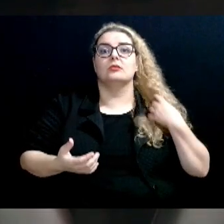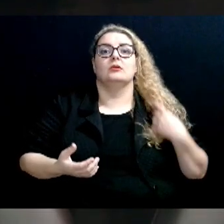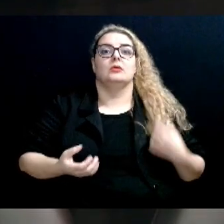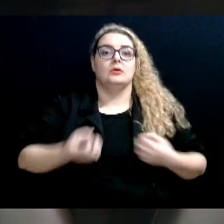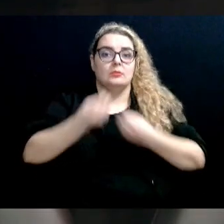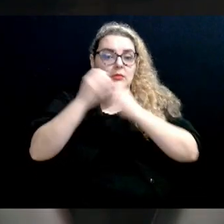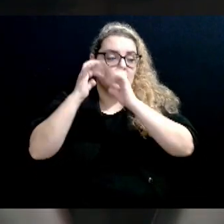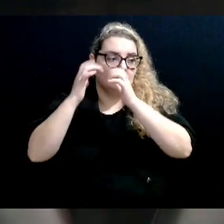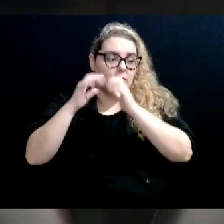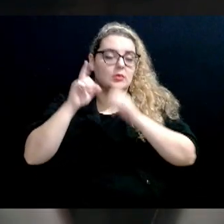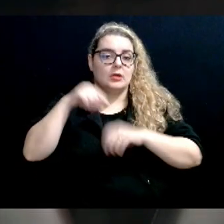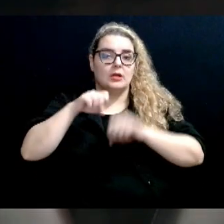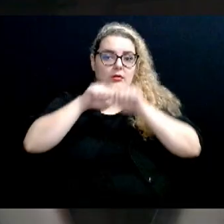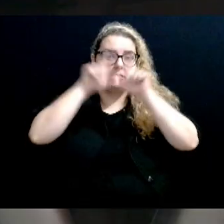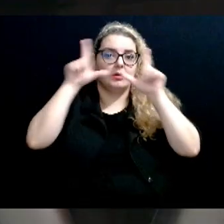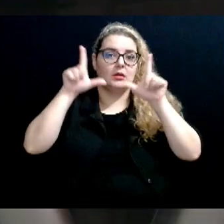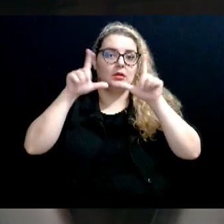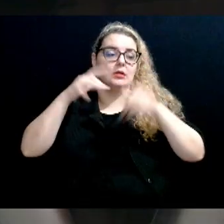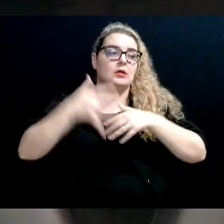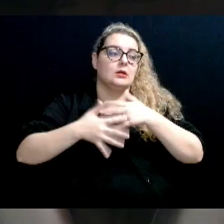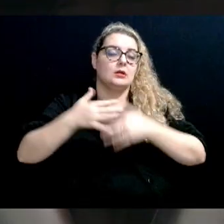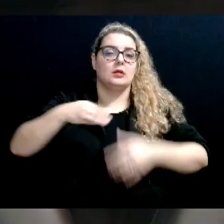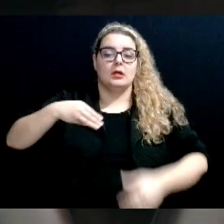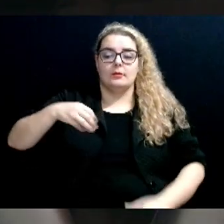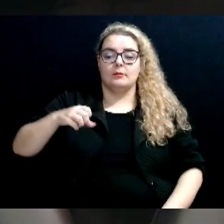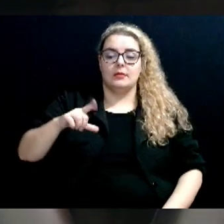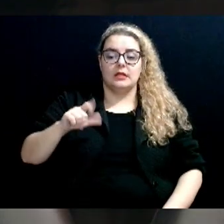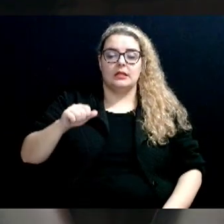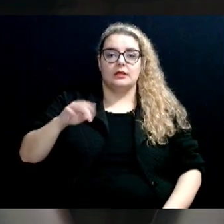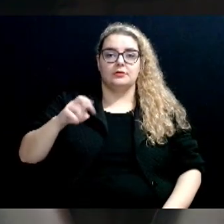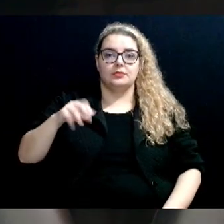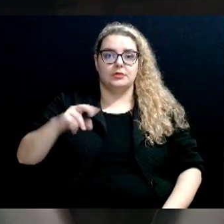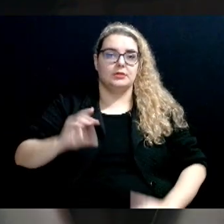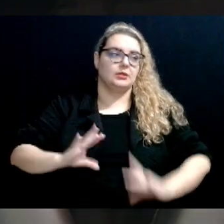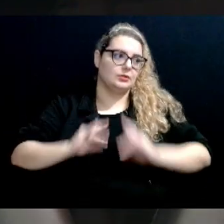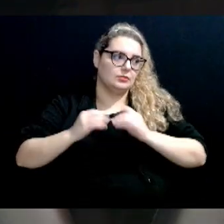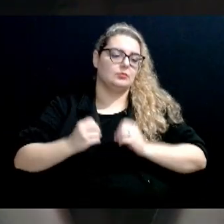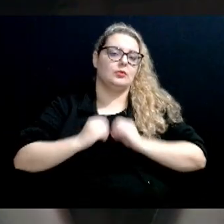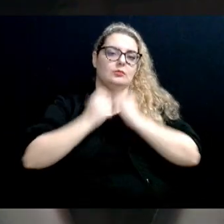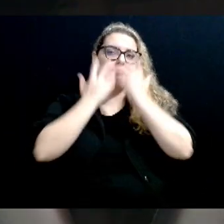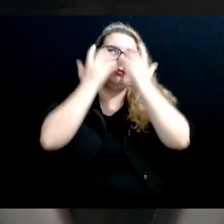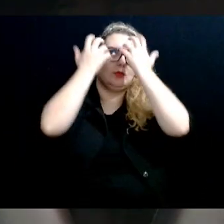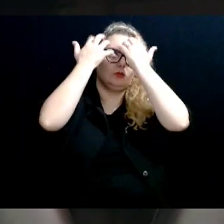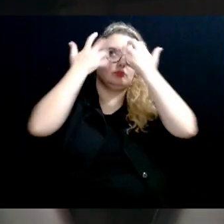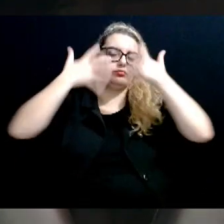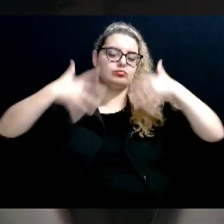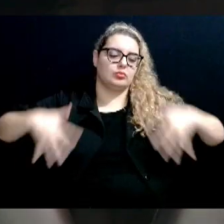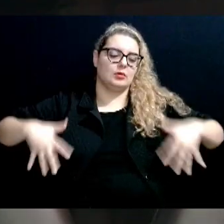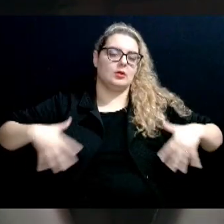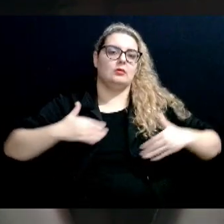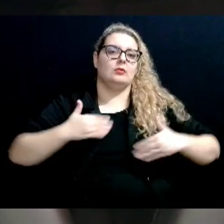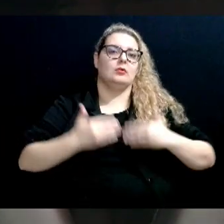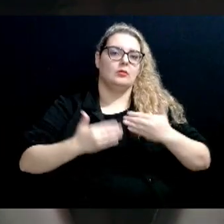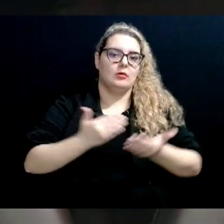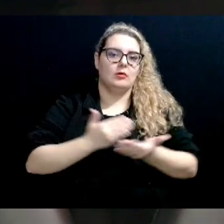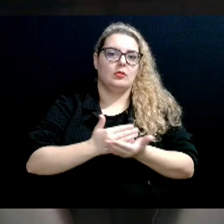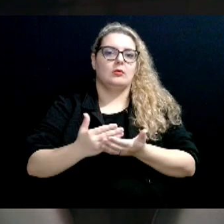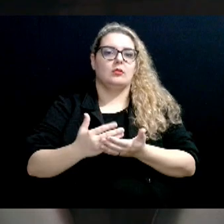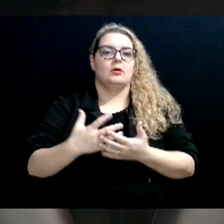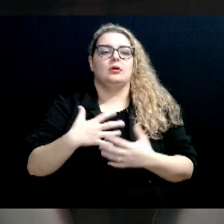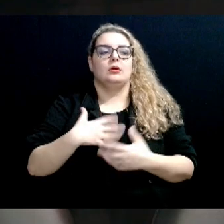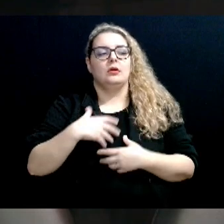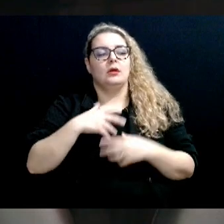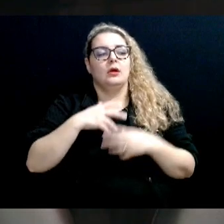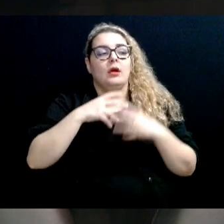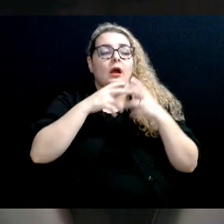atrapalha a liberação da melatonina, que vai ali iniciar o processo de sentir sono, e